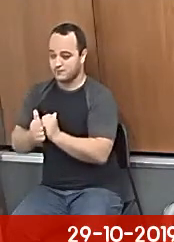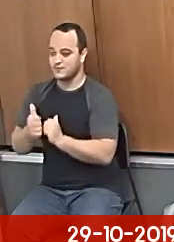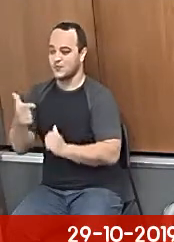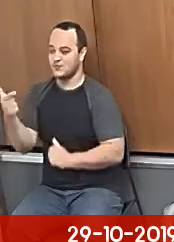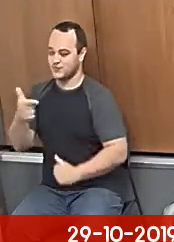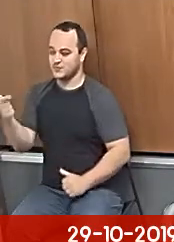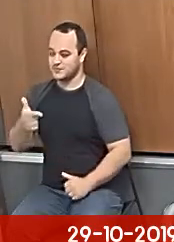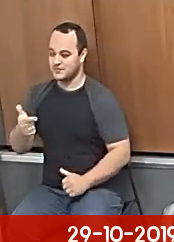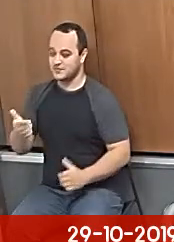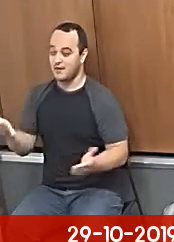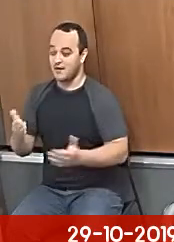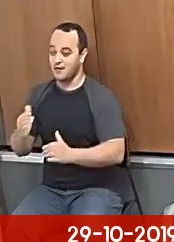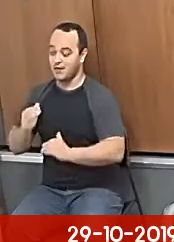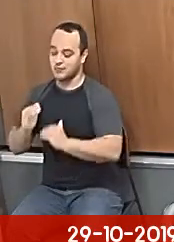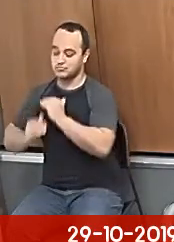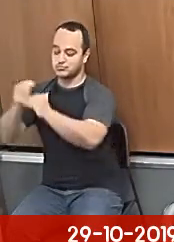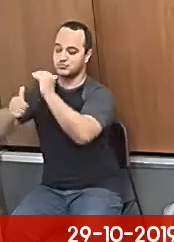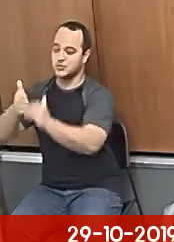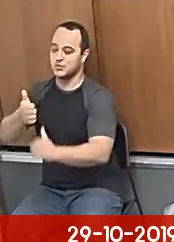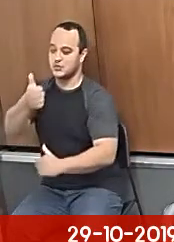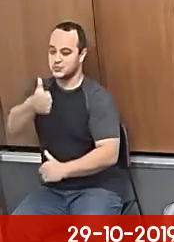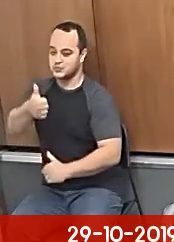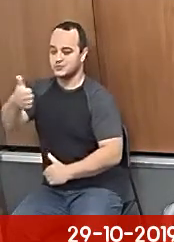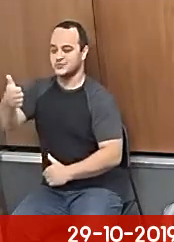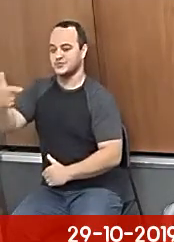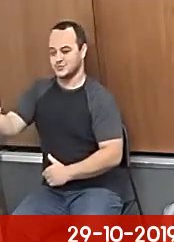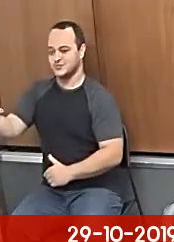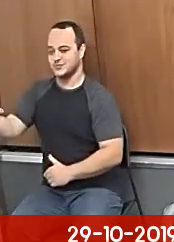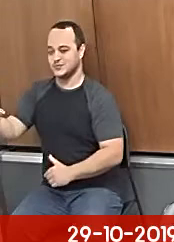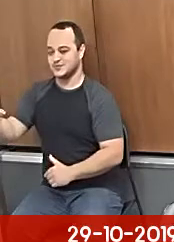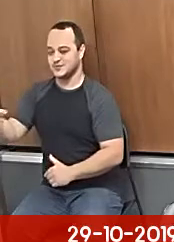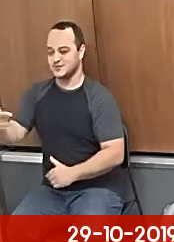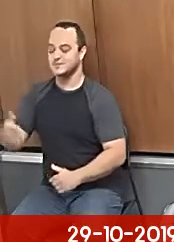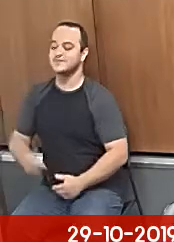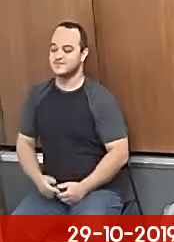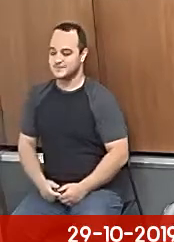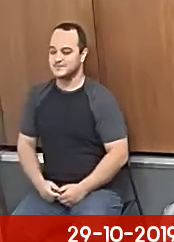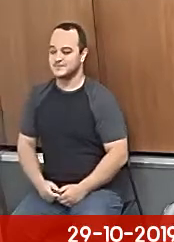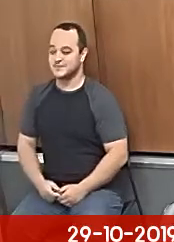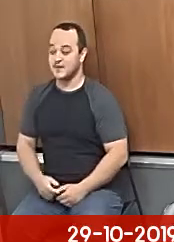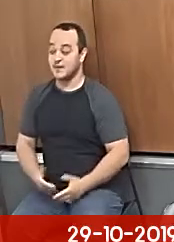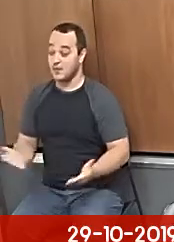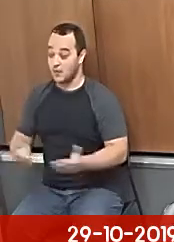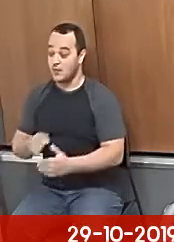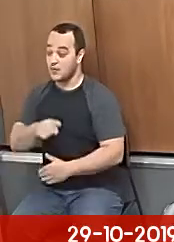campeonato. Hoje, eles são pentacampeões brasileiros.